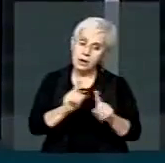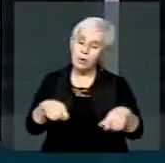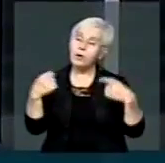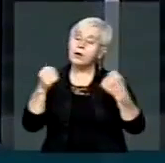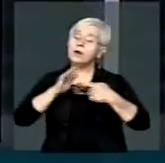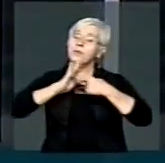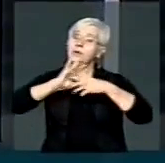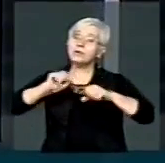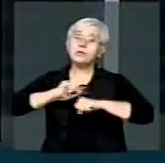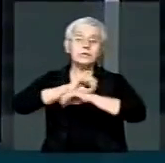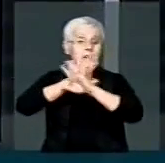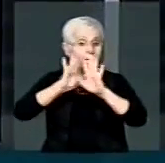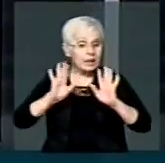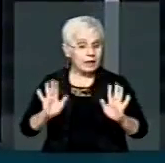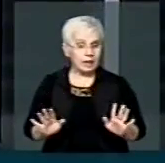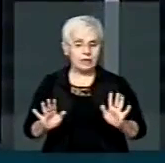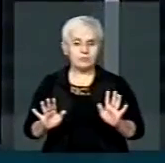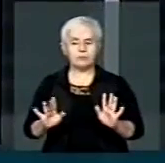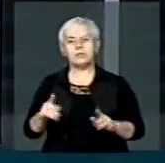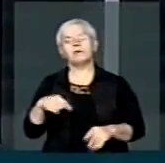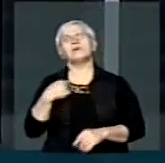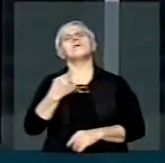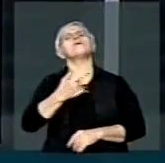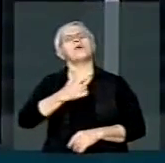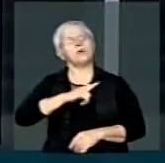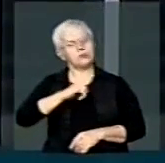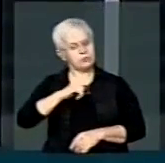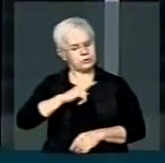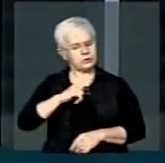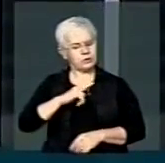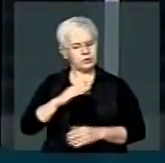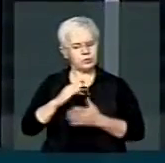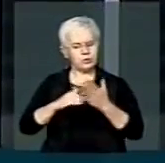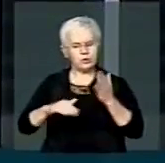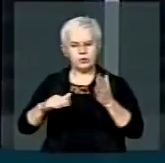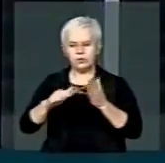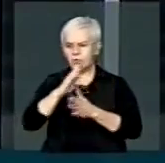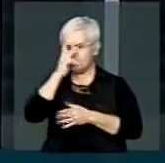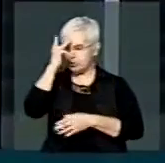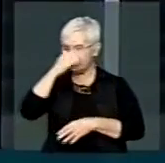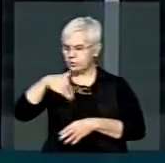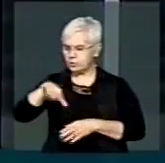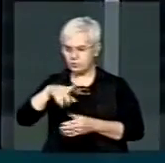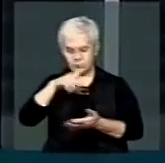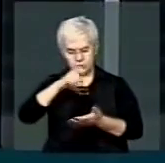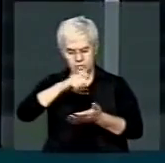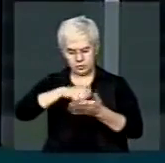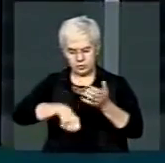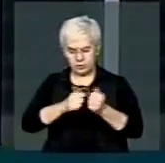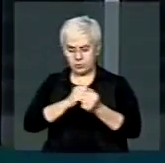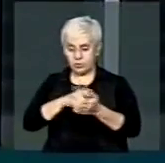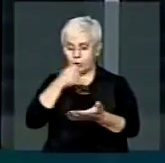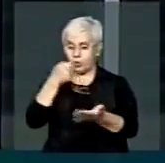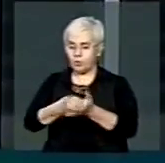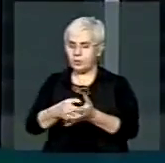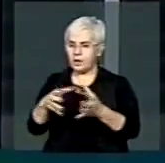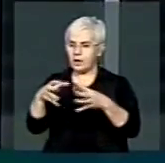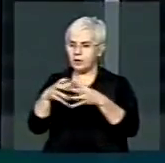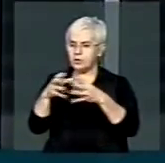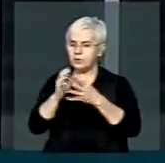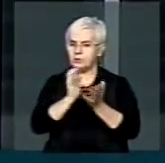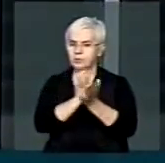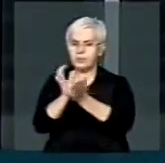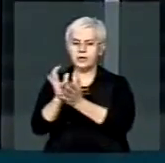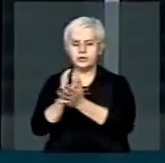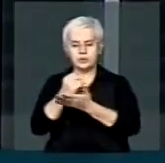cristalina, e isto nós temos todas as credenciais, senhor presidente, para cobrar dos partidos aliados